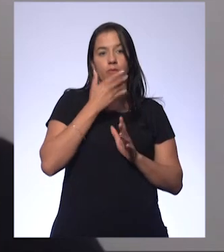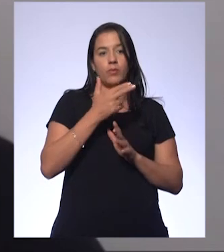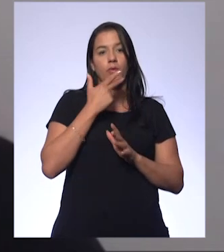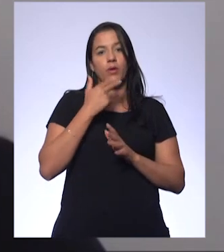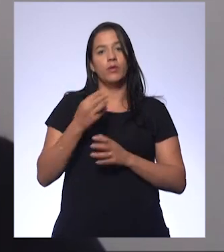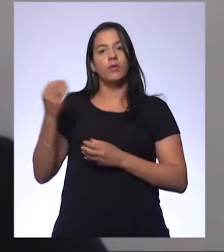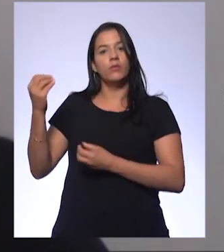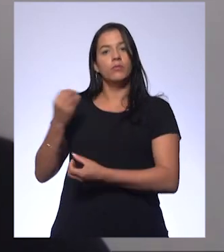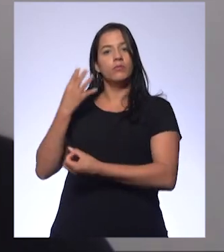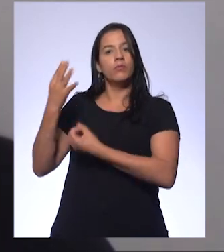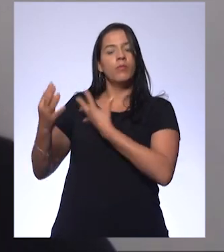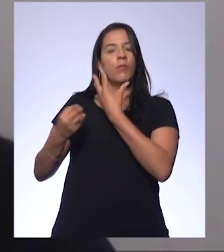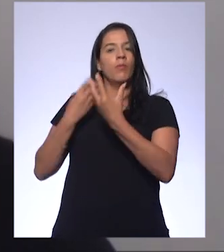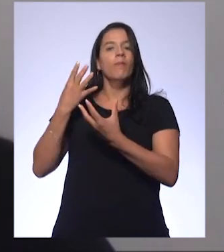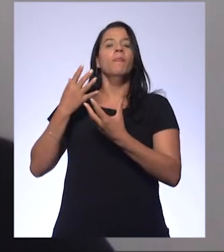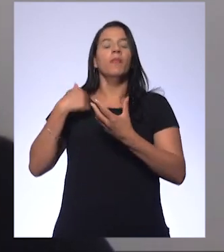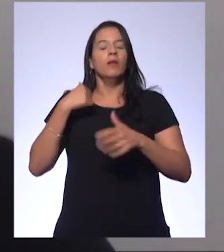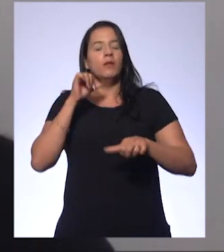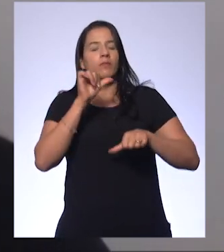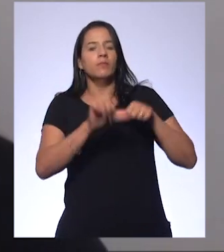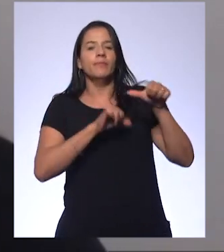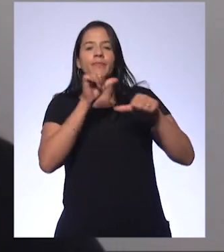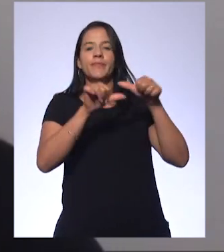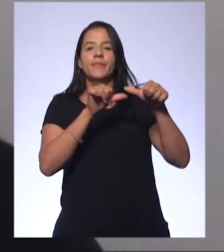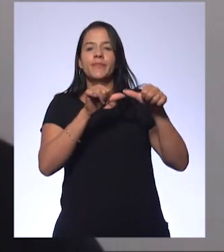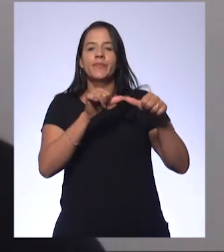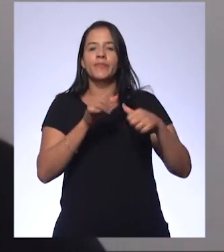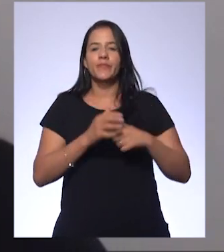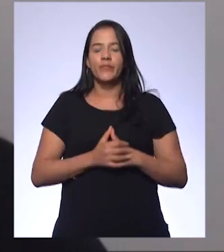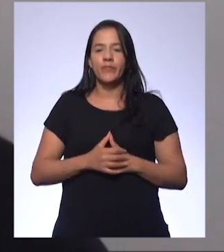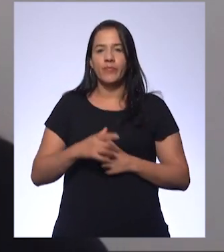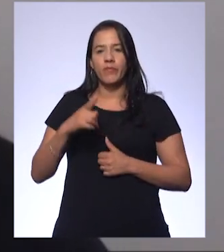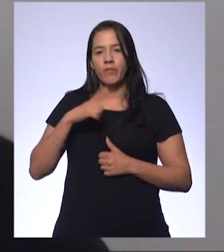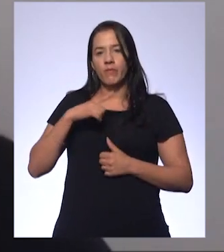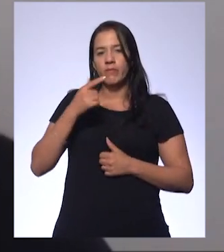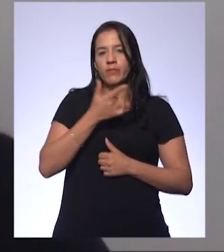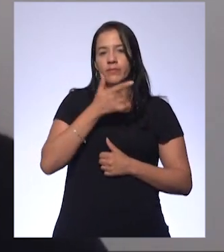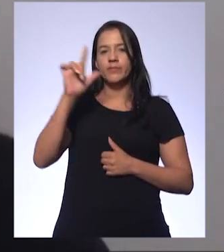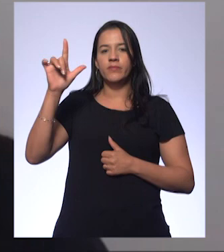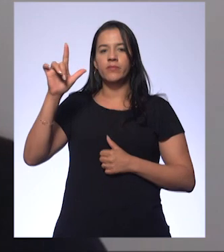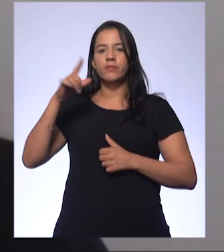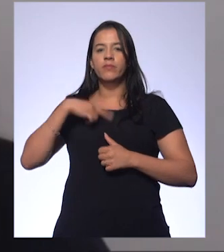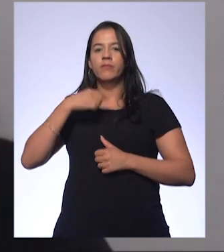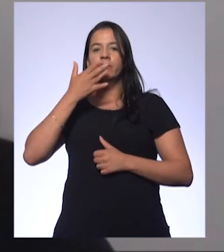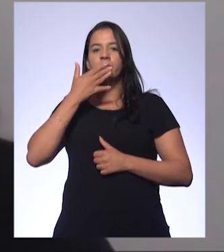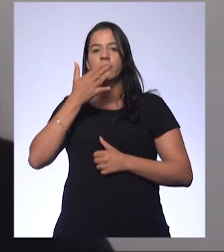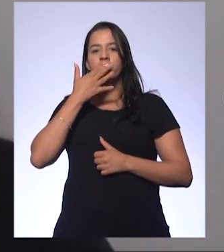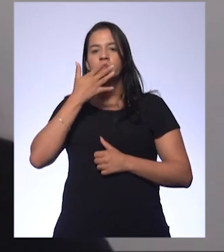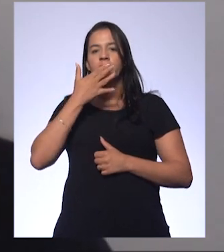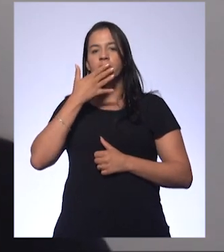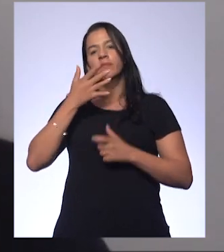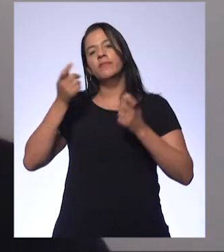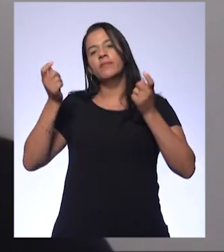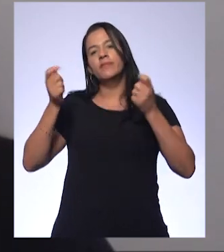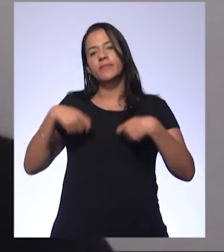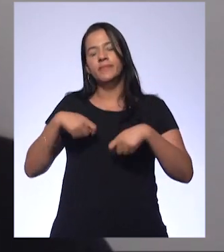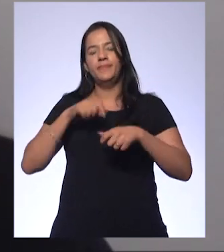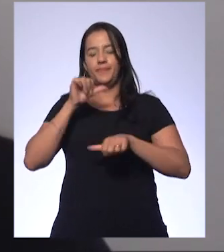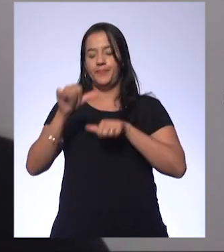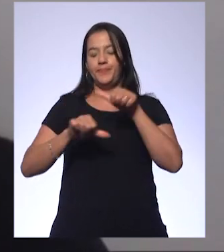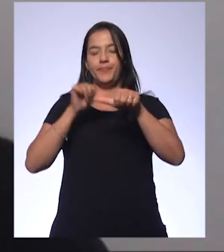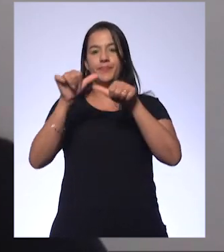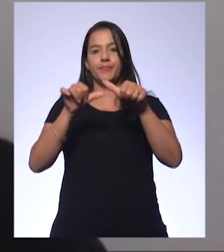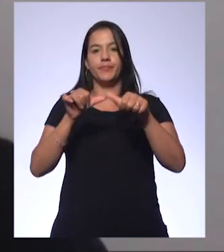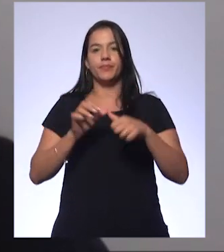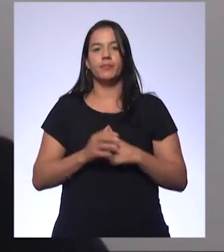influência do ambiente ali, eu modifiquei. E aí ele passou a ter uma outra cor, ou seja, a gente consegue alterar isso. Né?